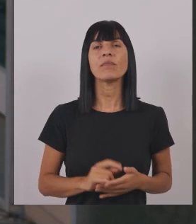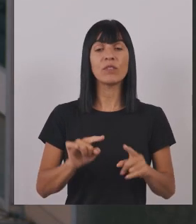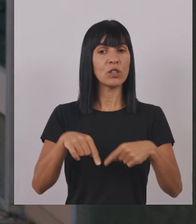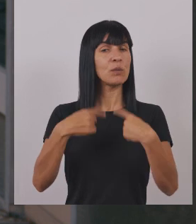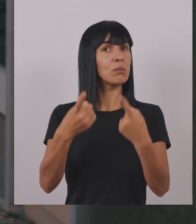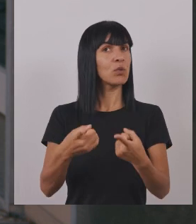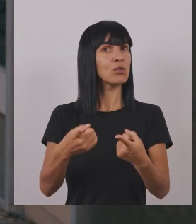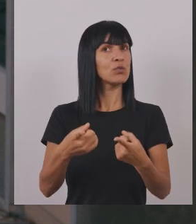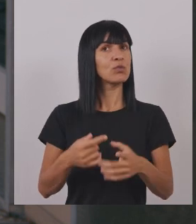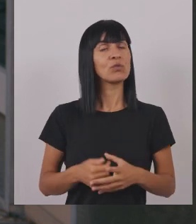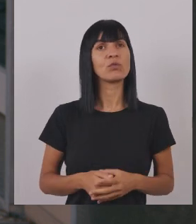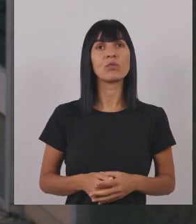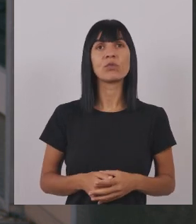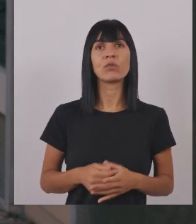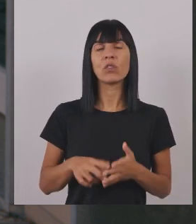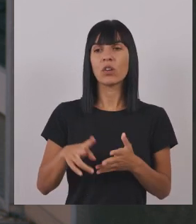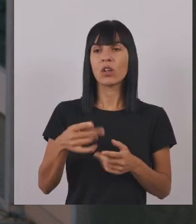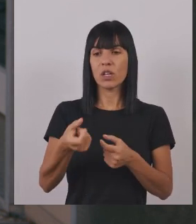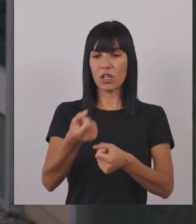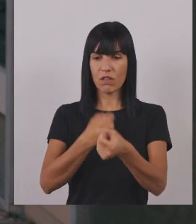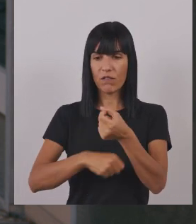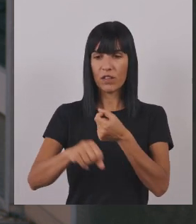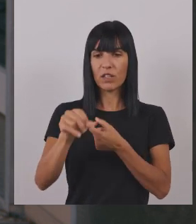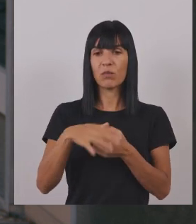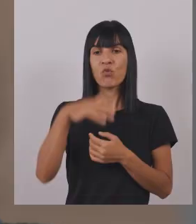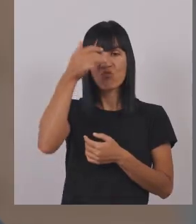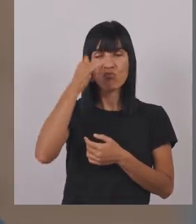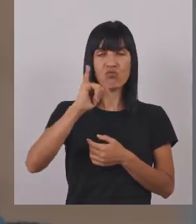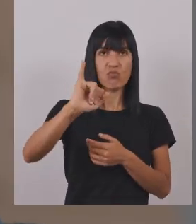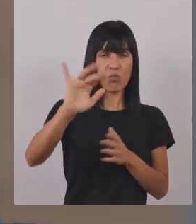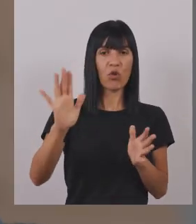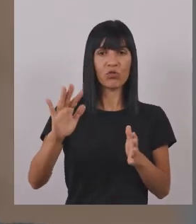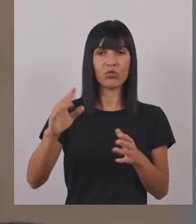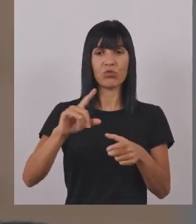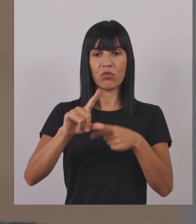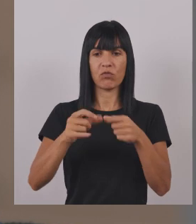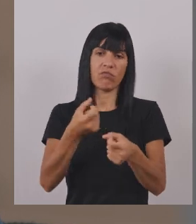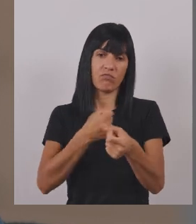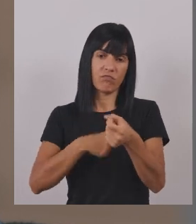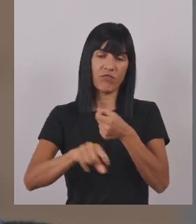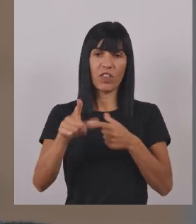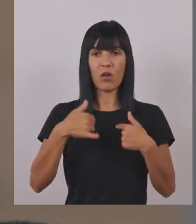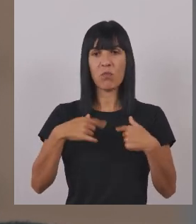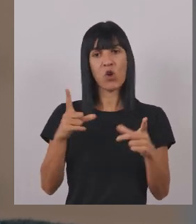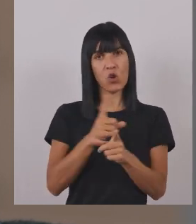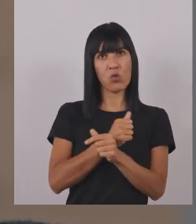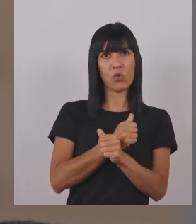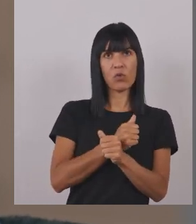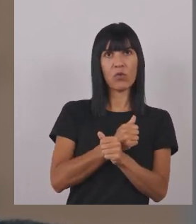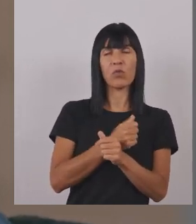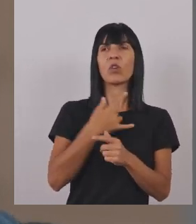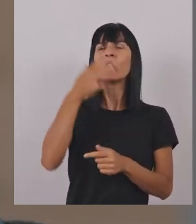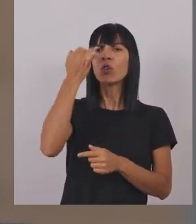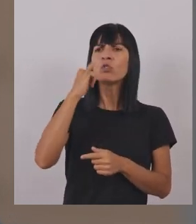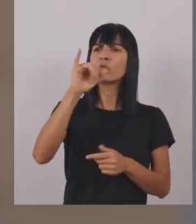e depois ele vendeu uns bois, e no outro dia fui levar os bois ao